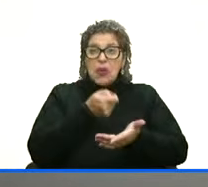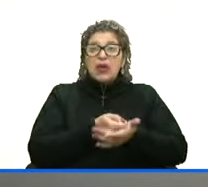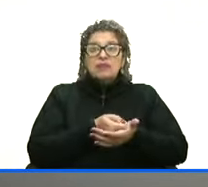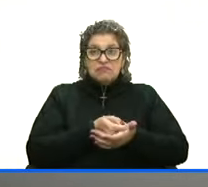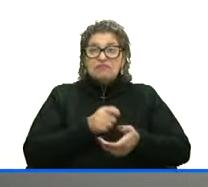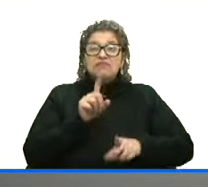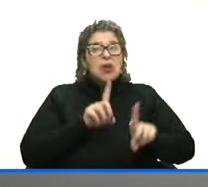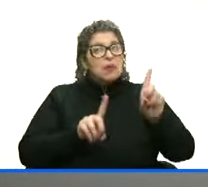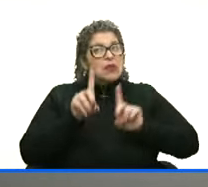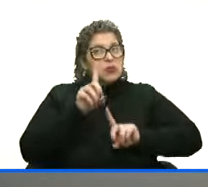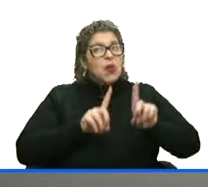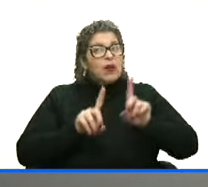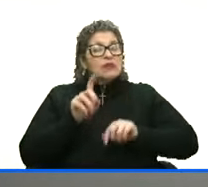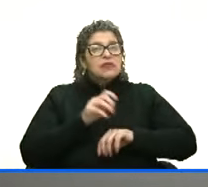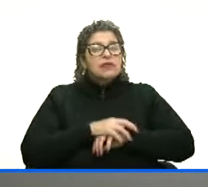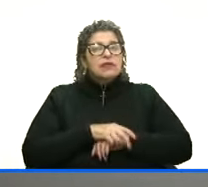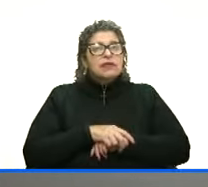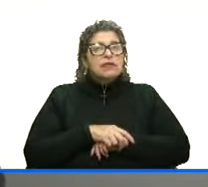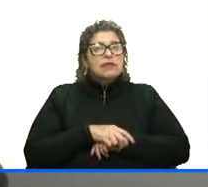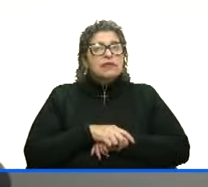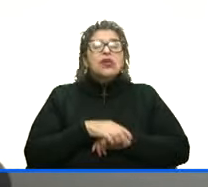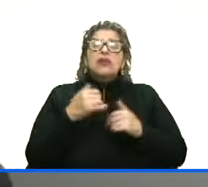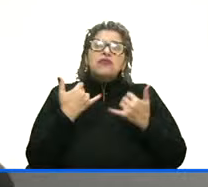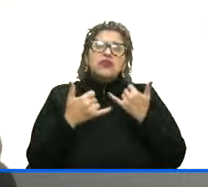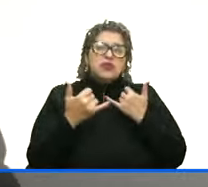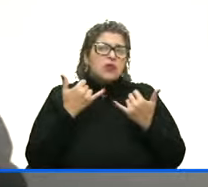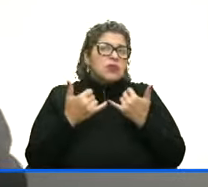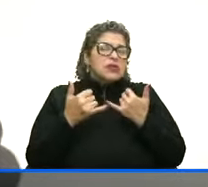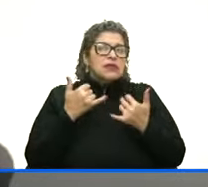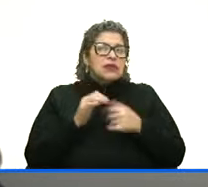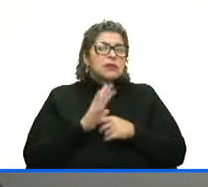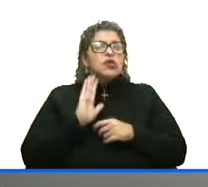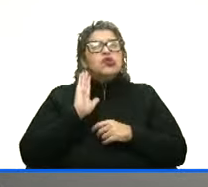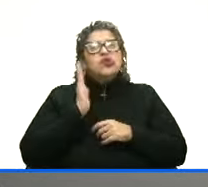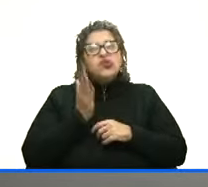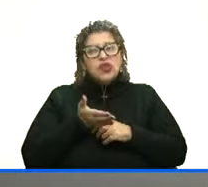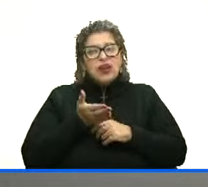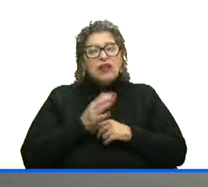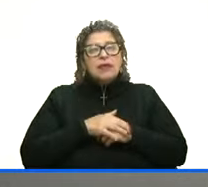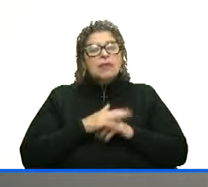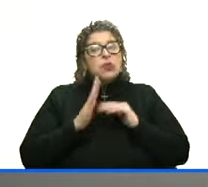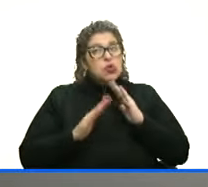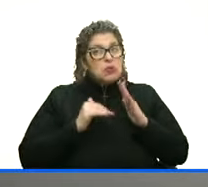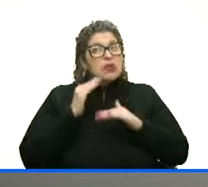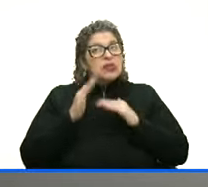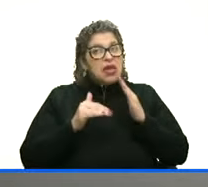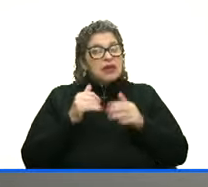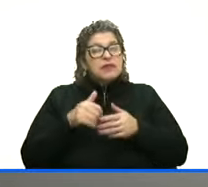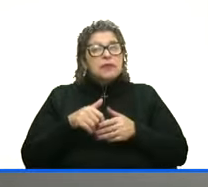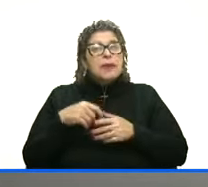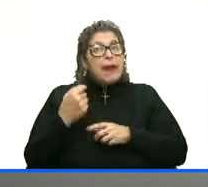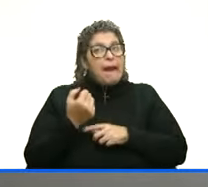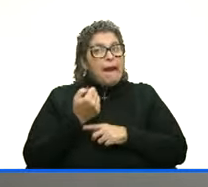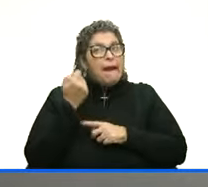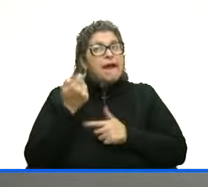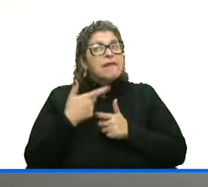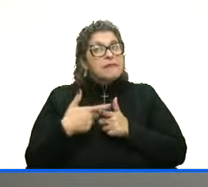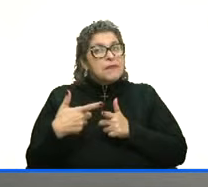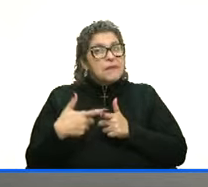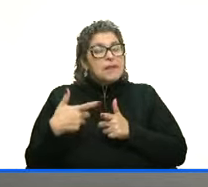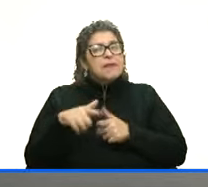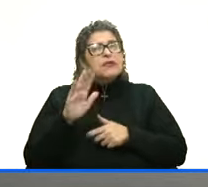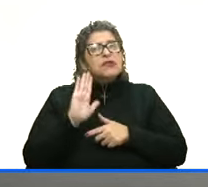nos impõe algumas coisas, e eu vou dar o exemplo, nós já passamos por um processo bem complicado, nós